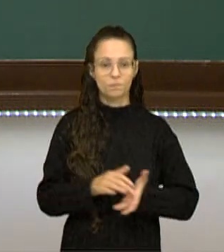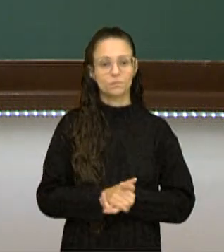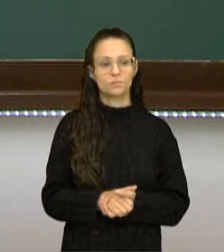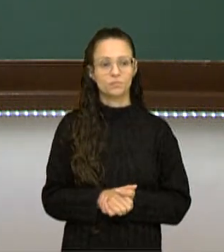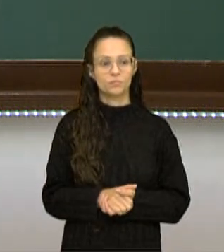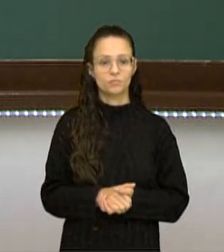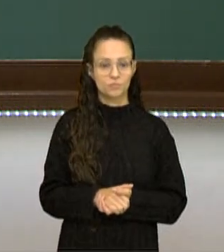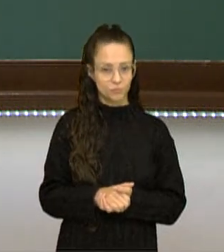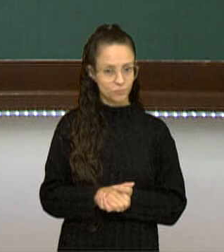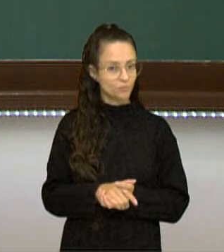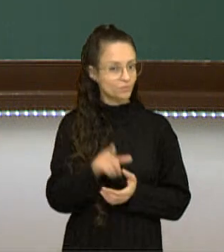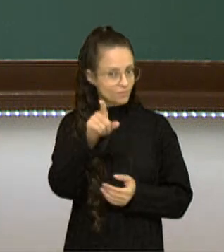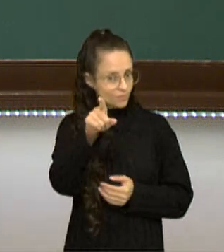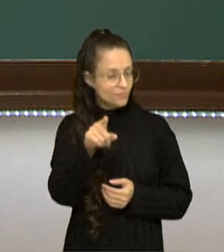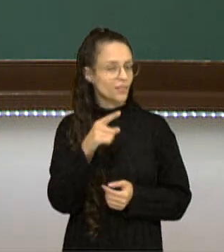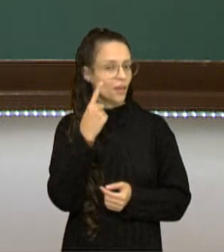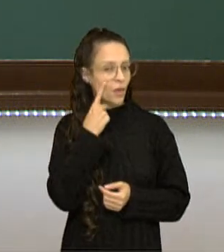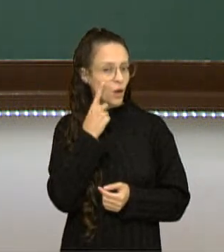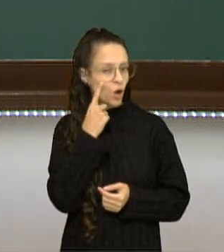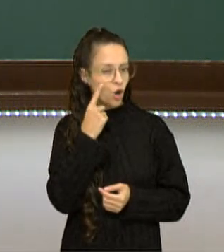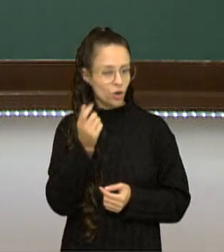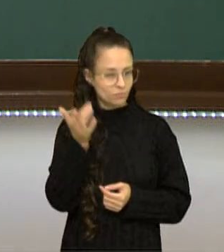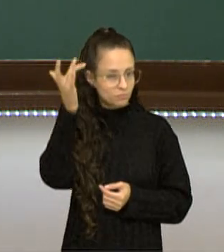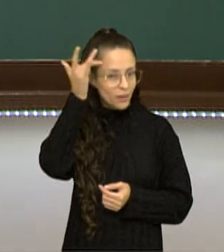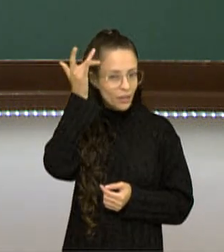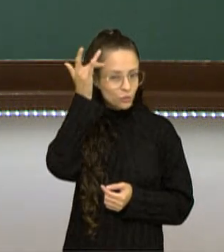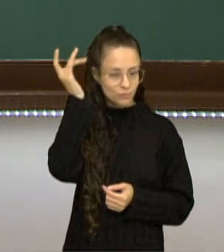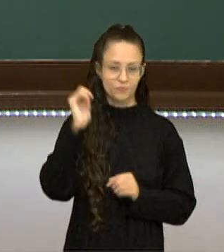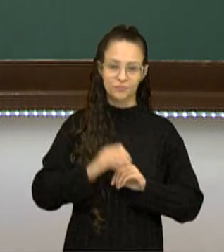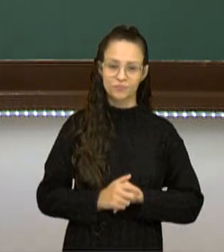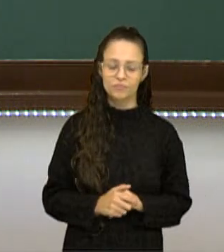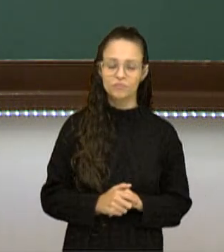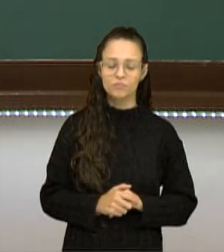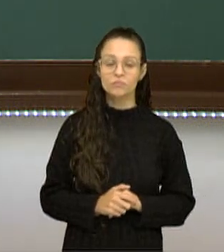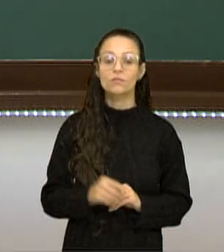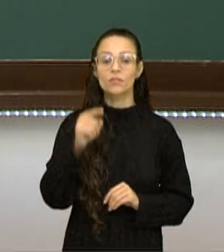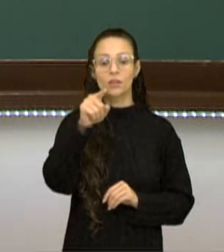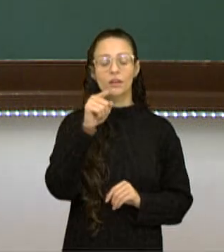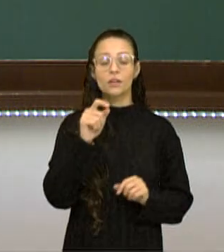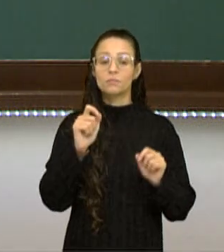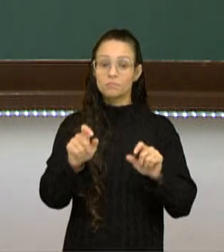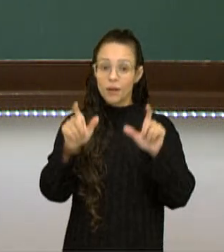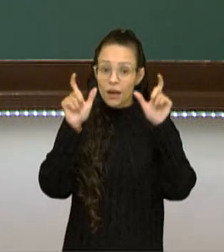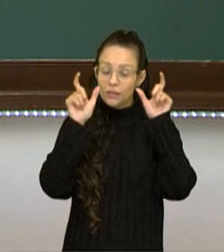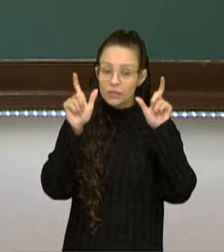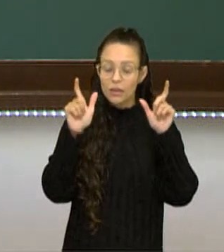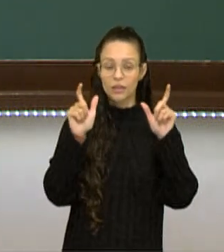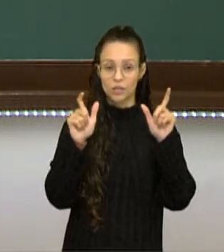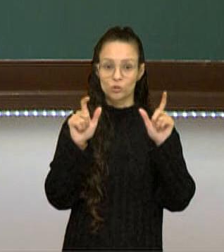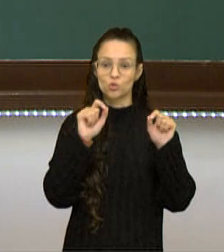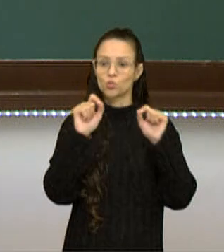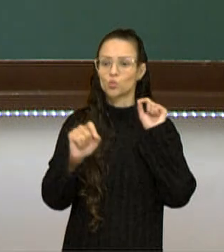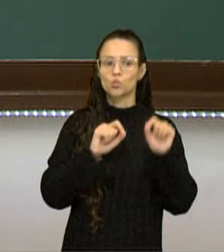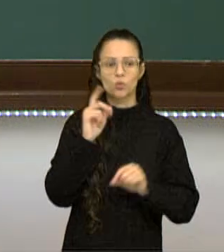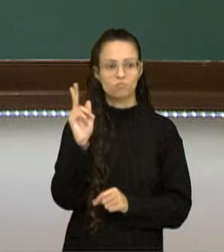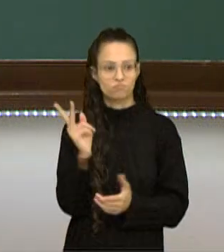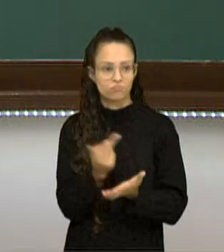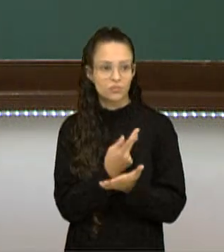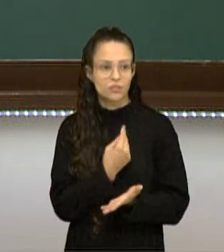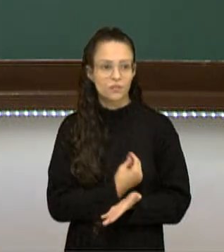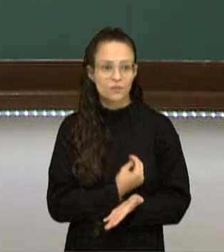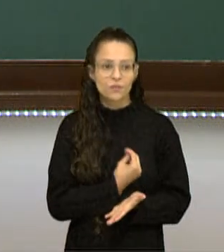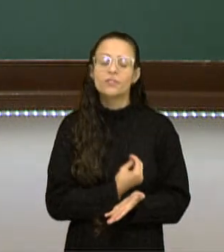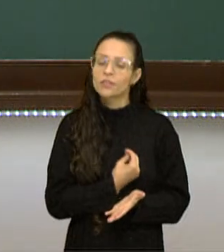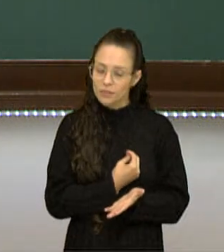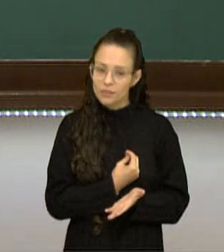tá? Então, juízo, né, na cabeça. Então, por estarem mais atentos ao que acontece na sua vida a partir da